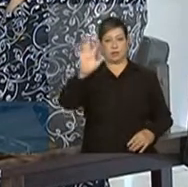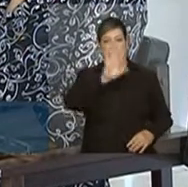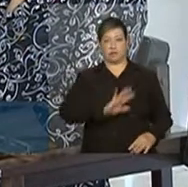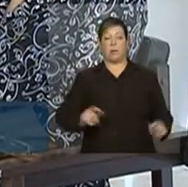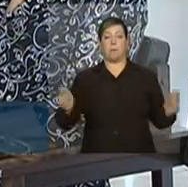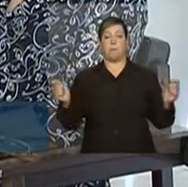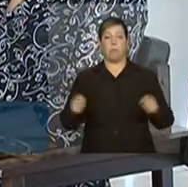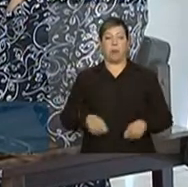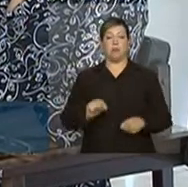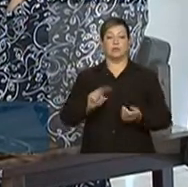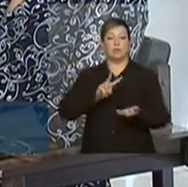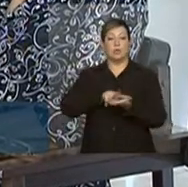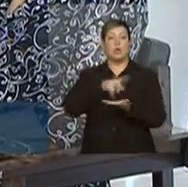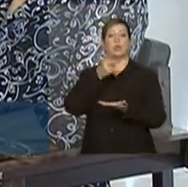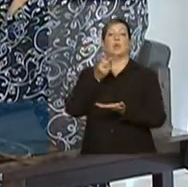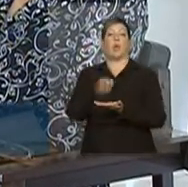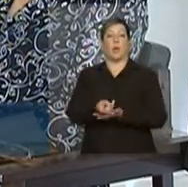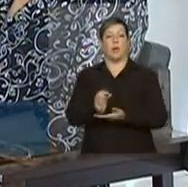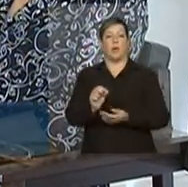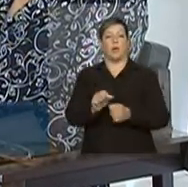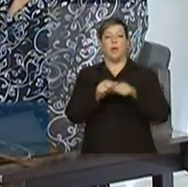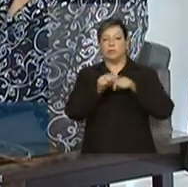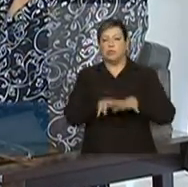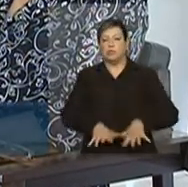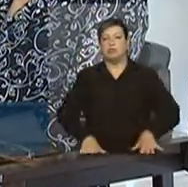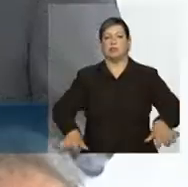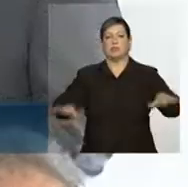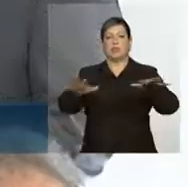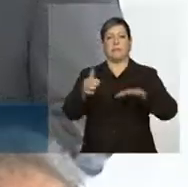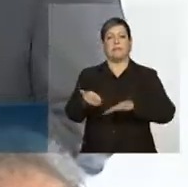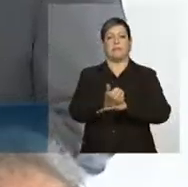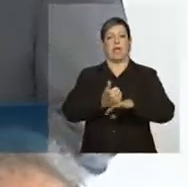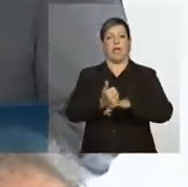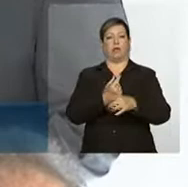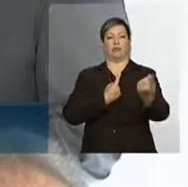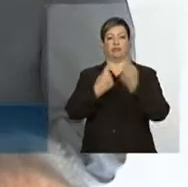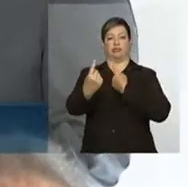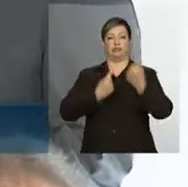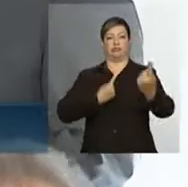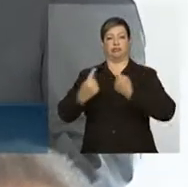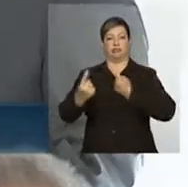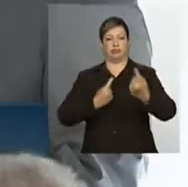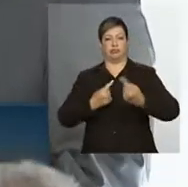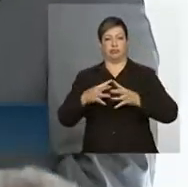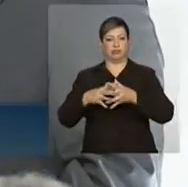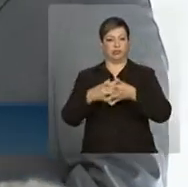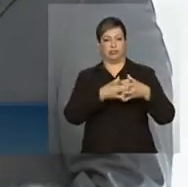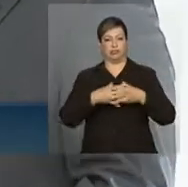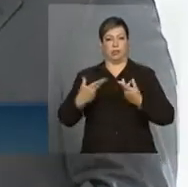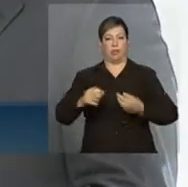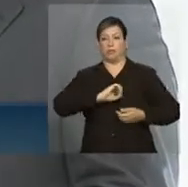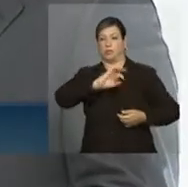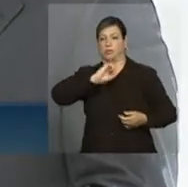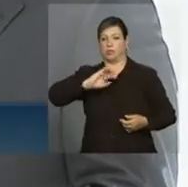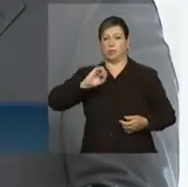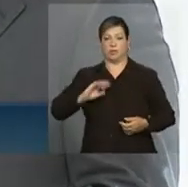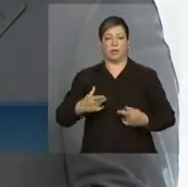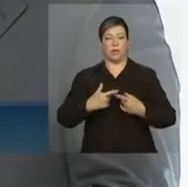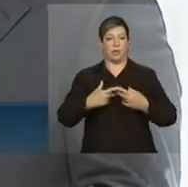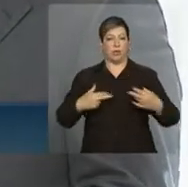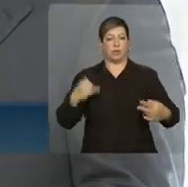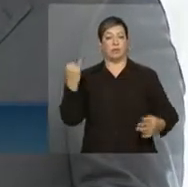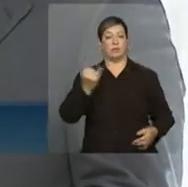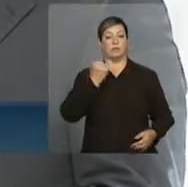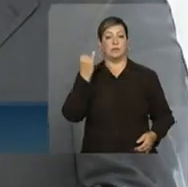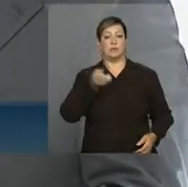ser duplicados para escoar melhor a safra brasileira, os produtos brasileiros, com impactos